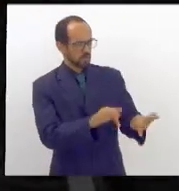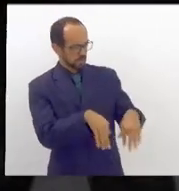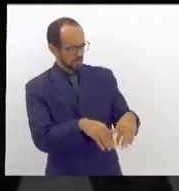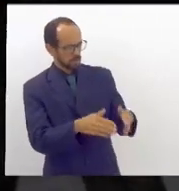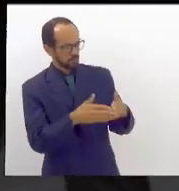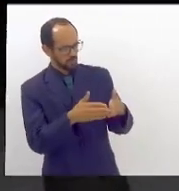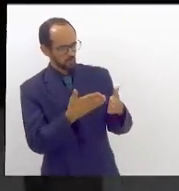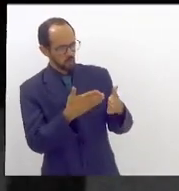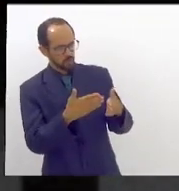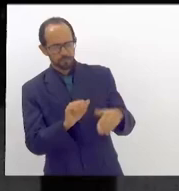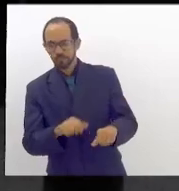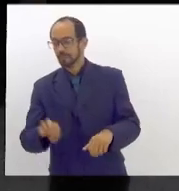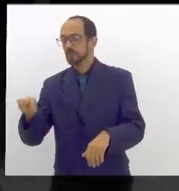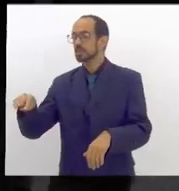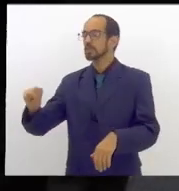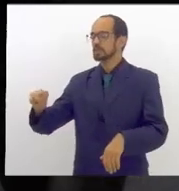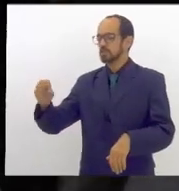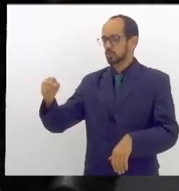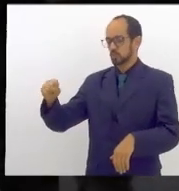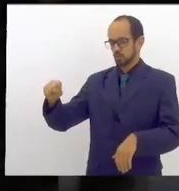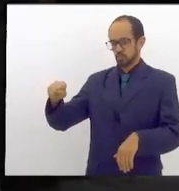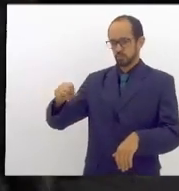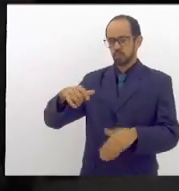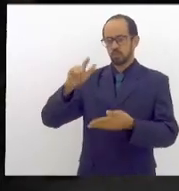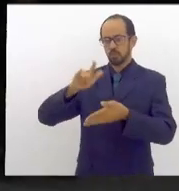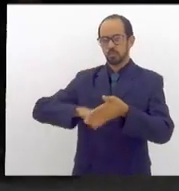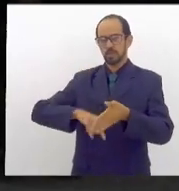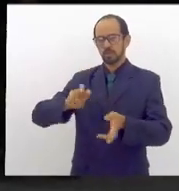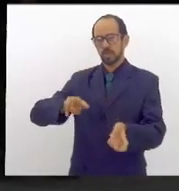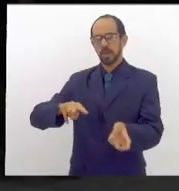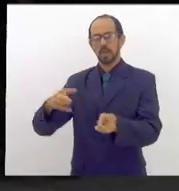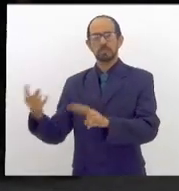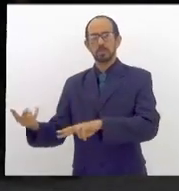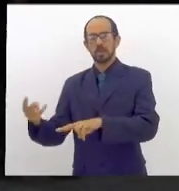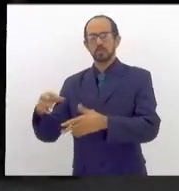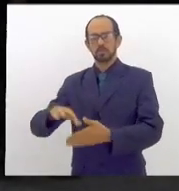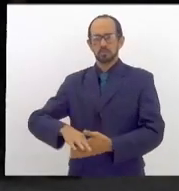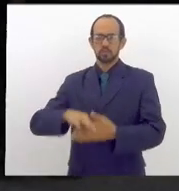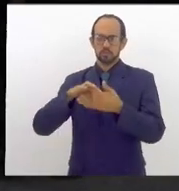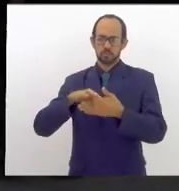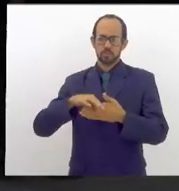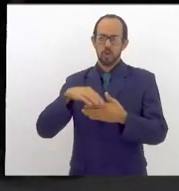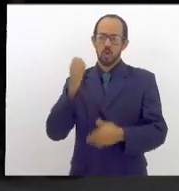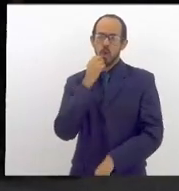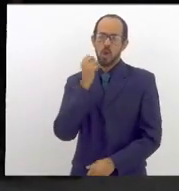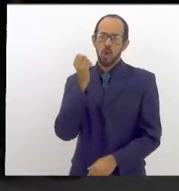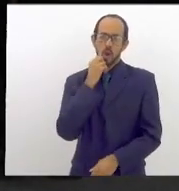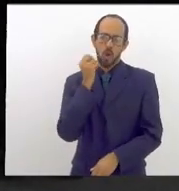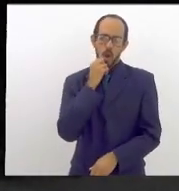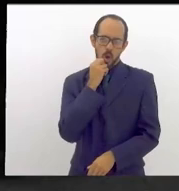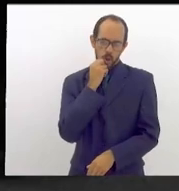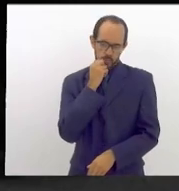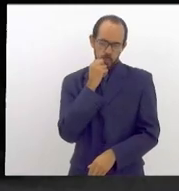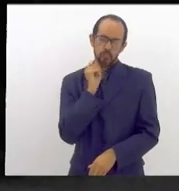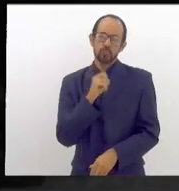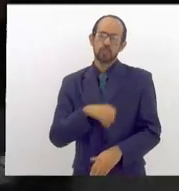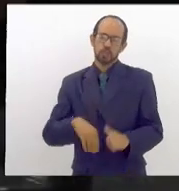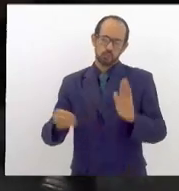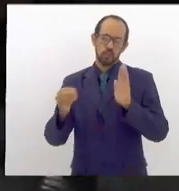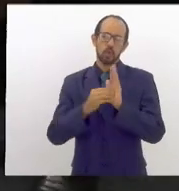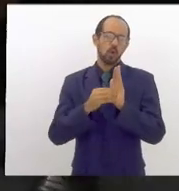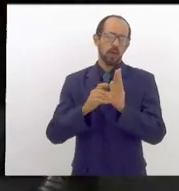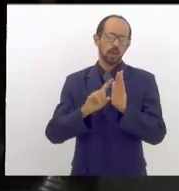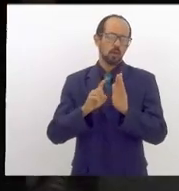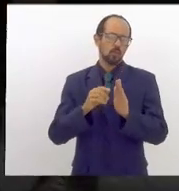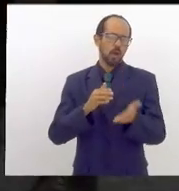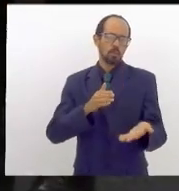o documento aprovado da CPI será encaminhado as autoridades Claro para ressalva de que não foi aprovado em plenário para que elas